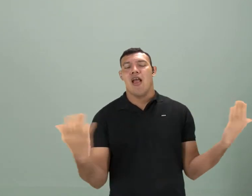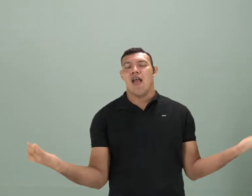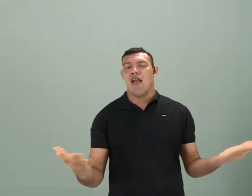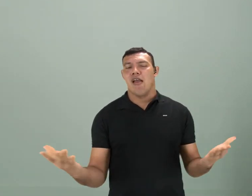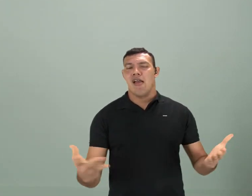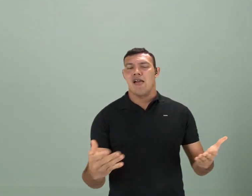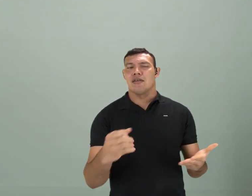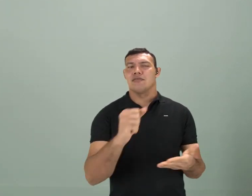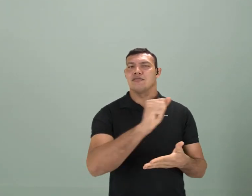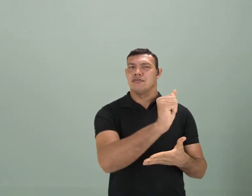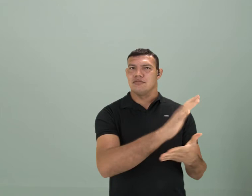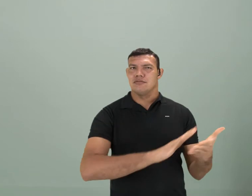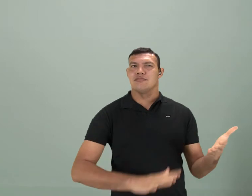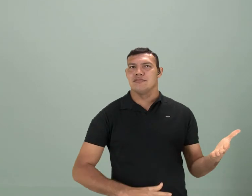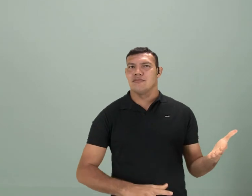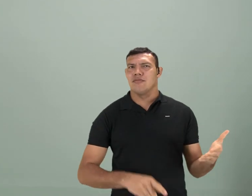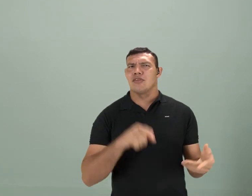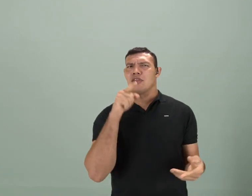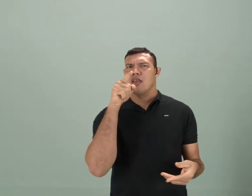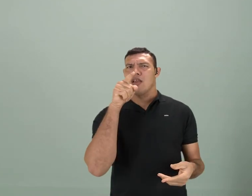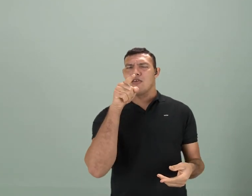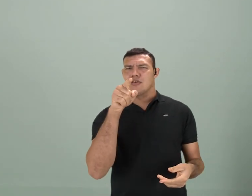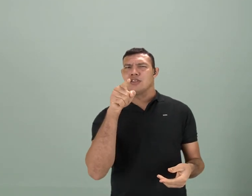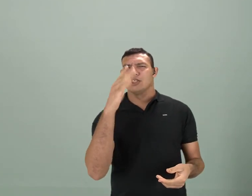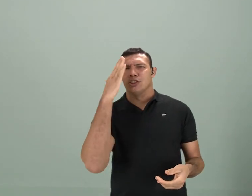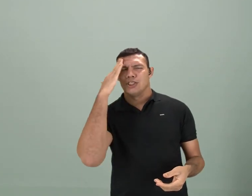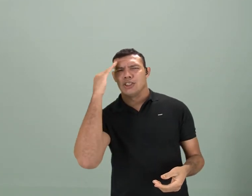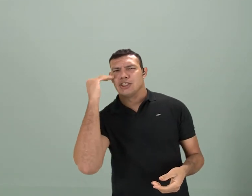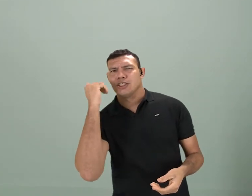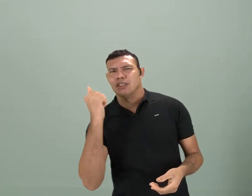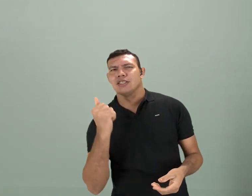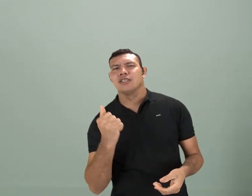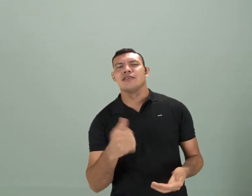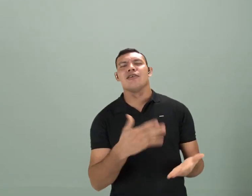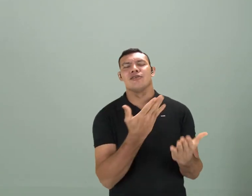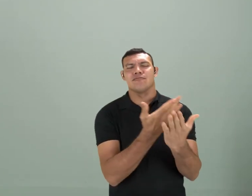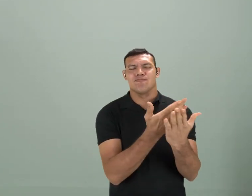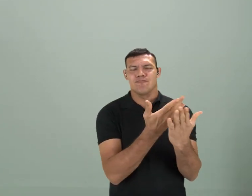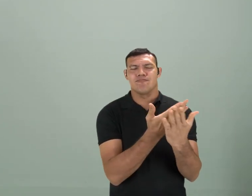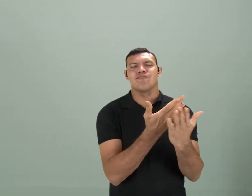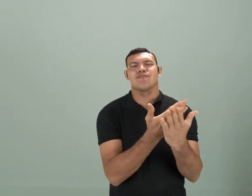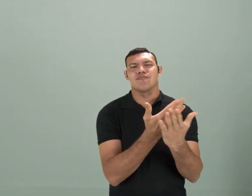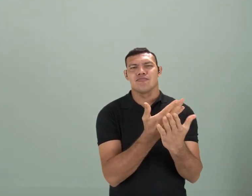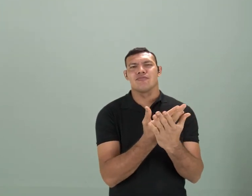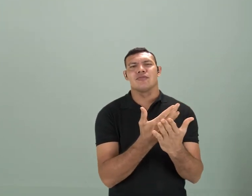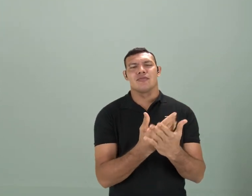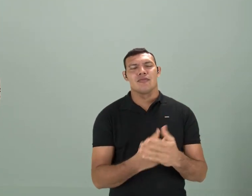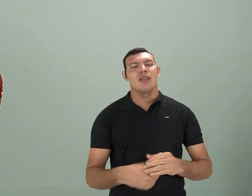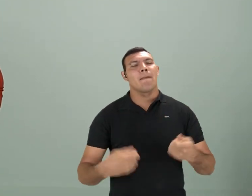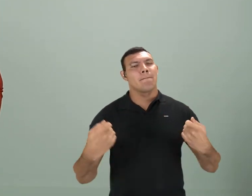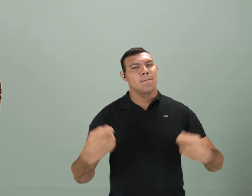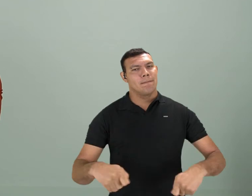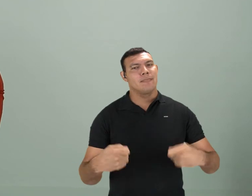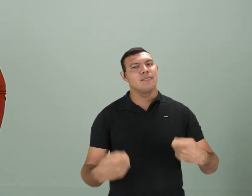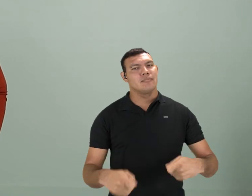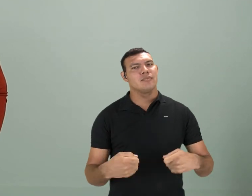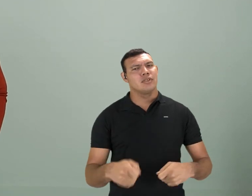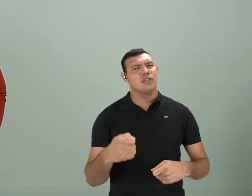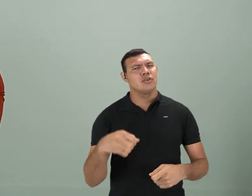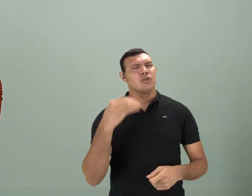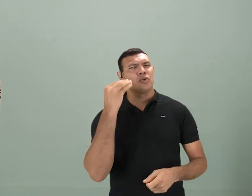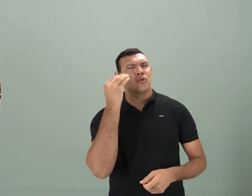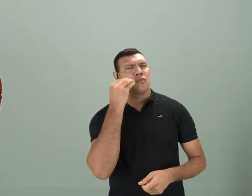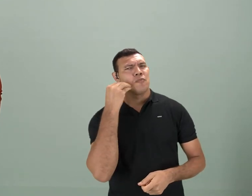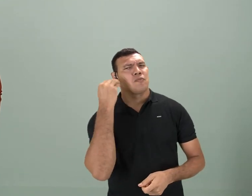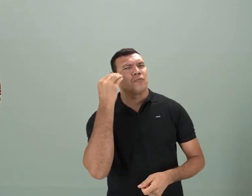Exercitando. Vocês sabem que toda aula, ela deve ser o quê? Bem apreciada por todos vocês que